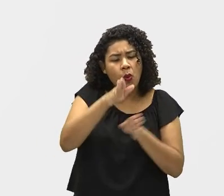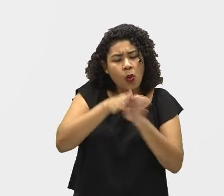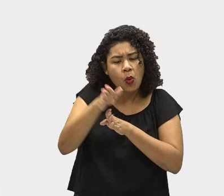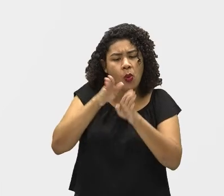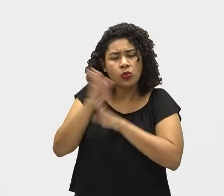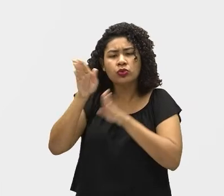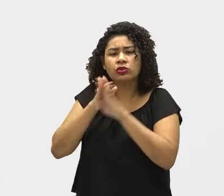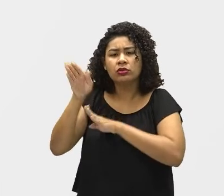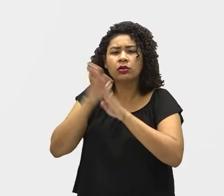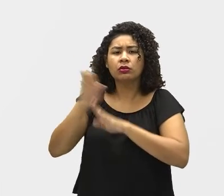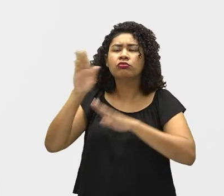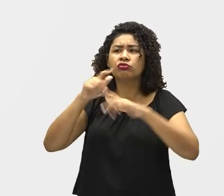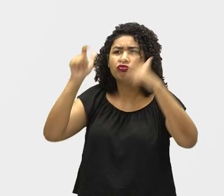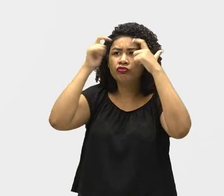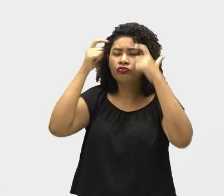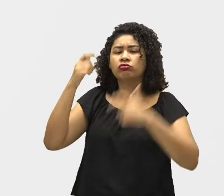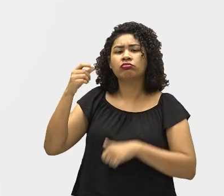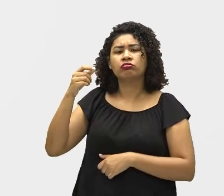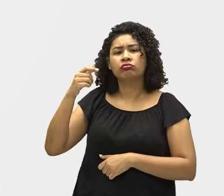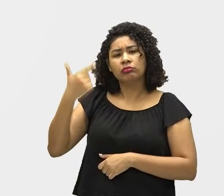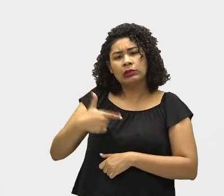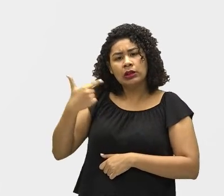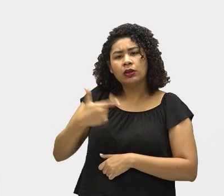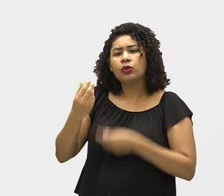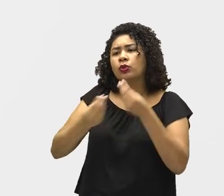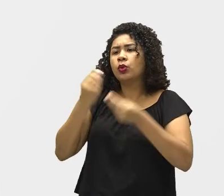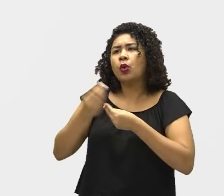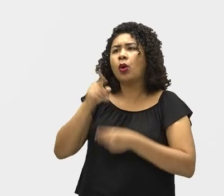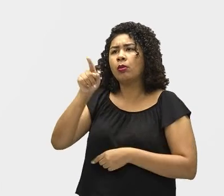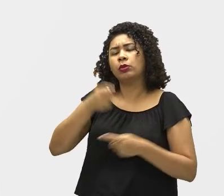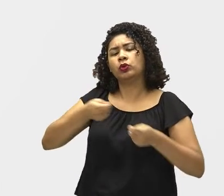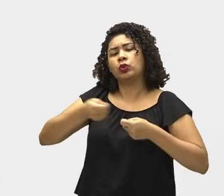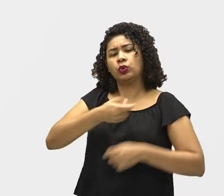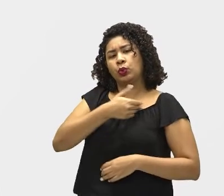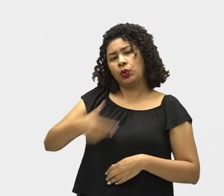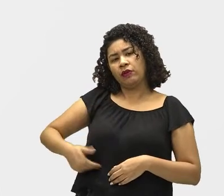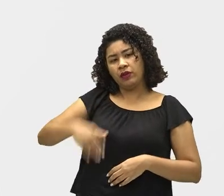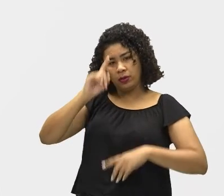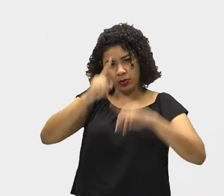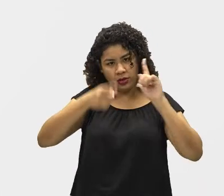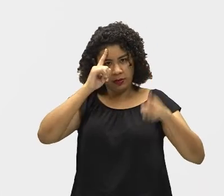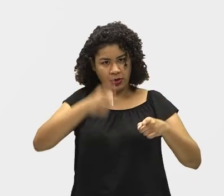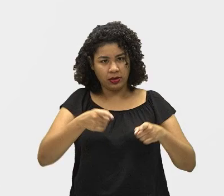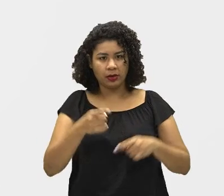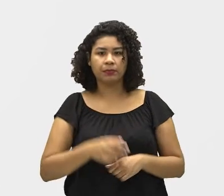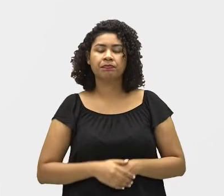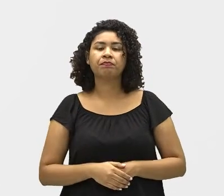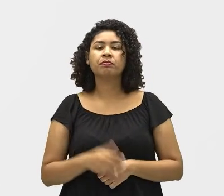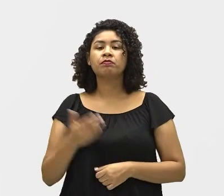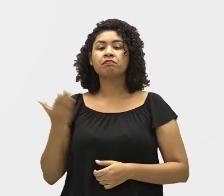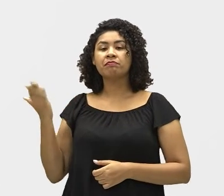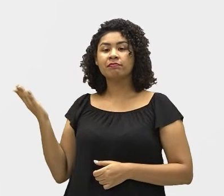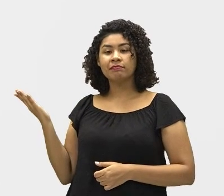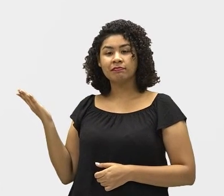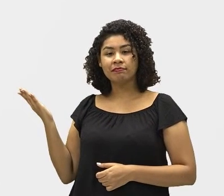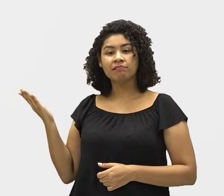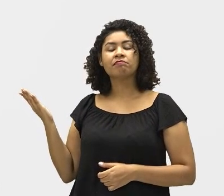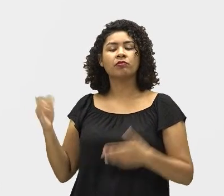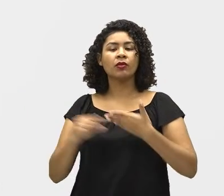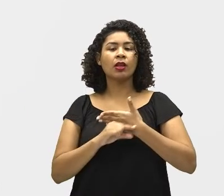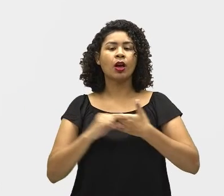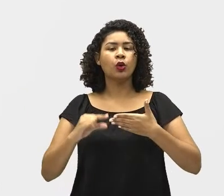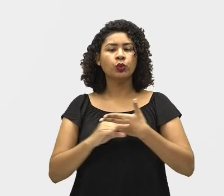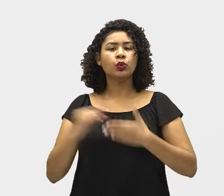aos príncipes de como ser príncipes, de como governar. Continuando, temos mais um autor importante,